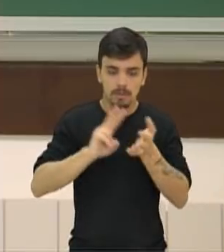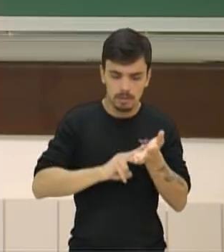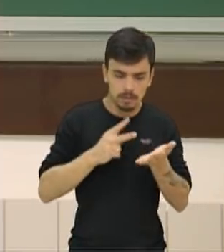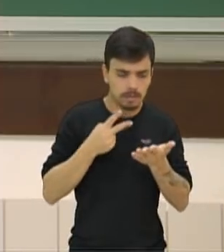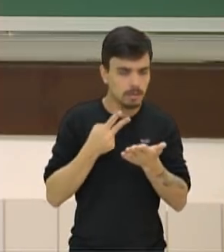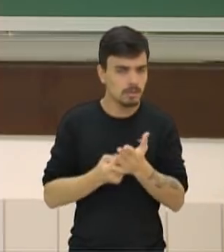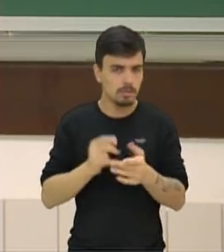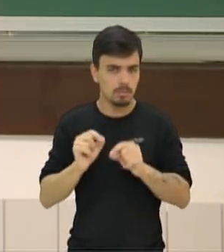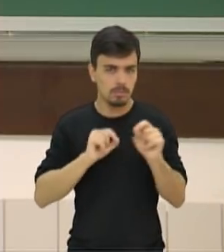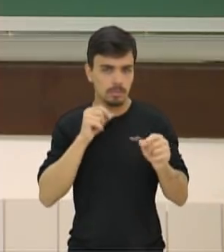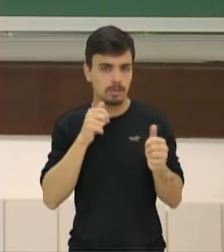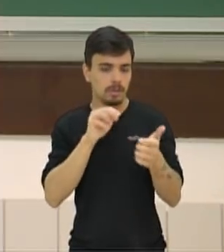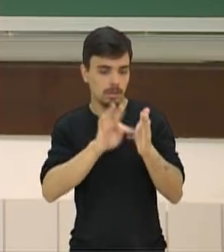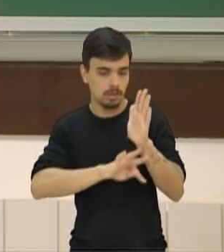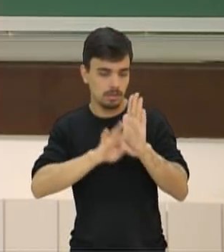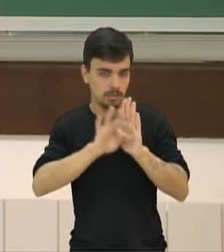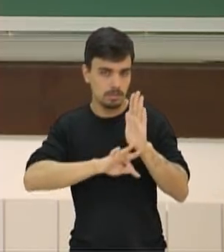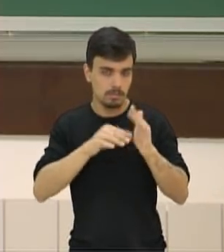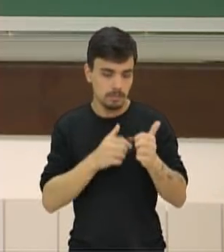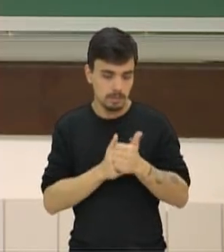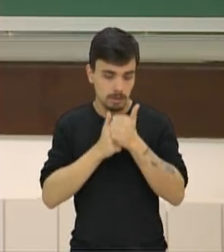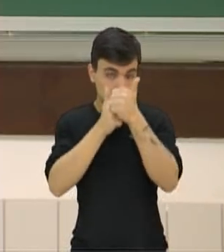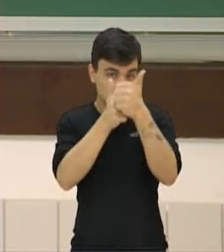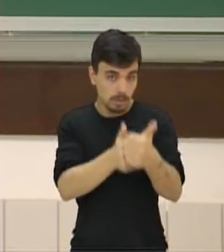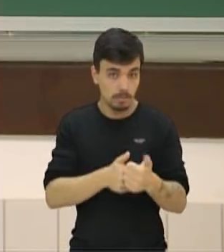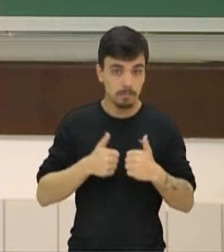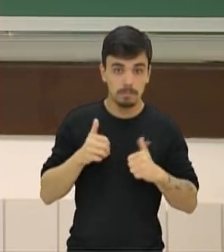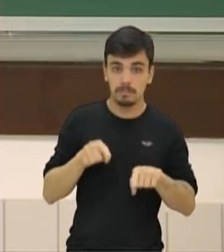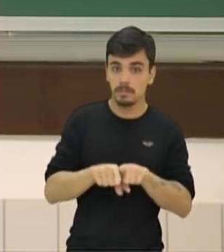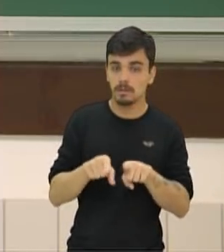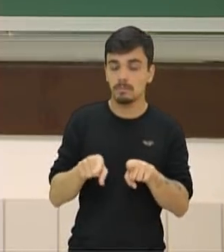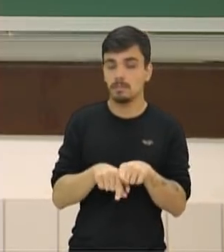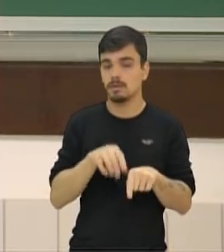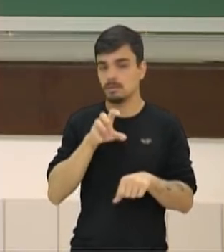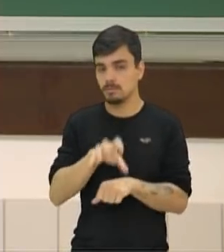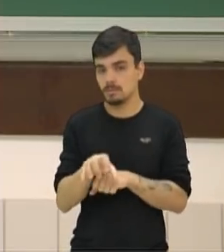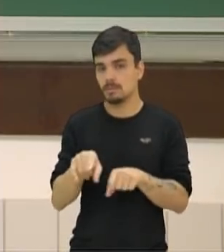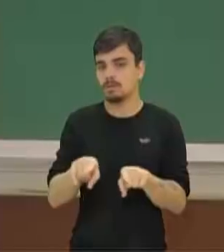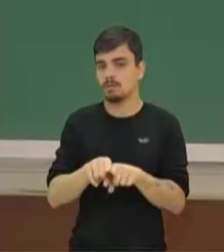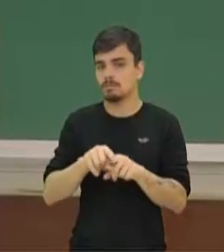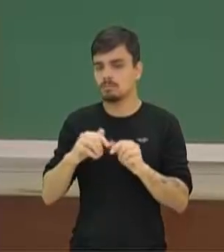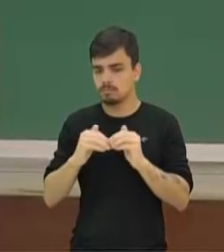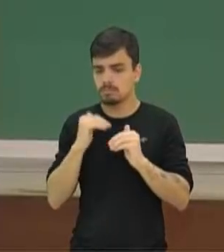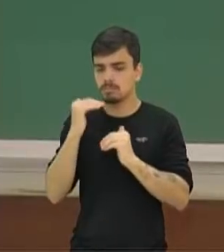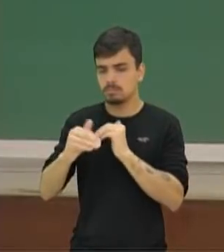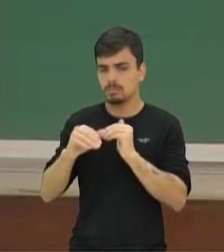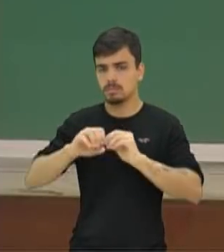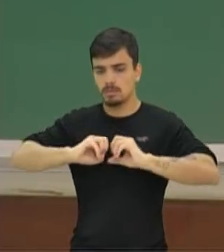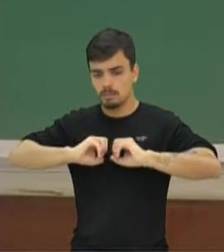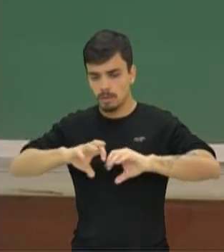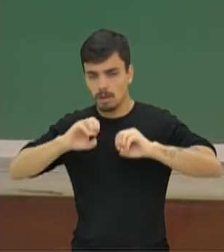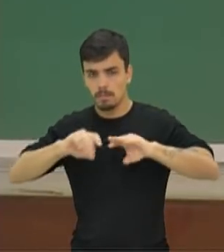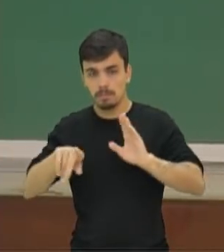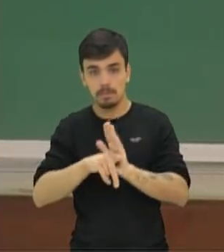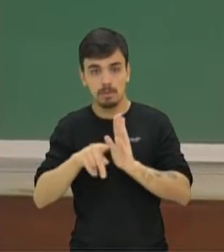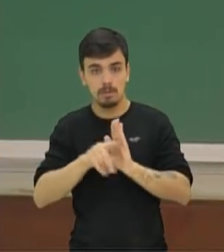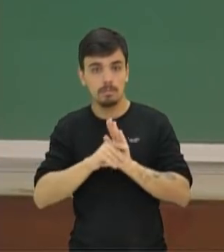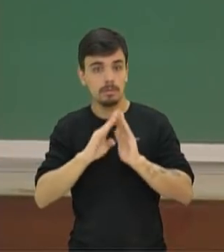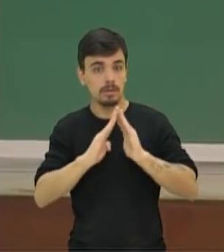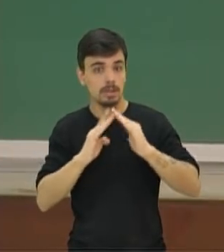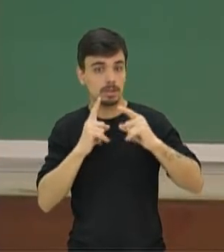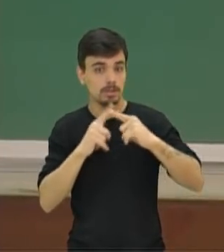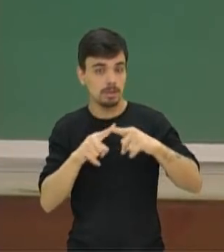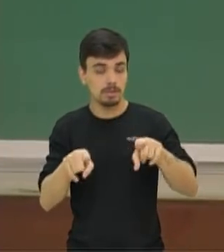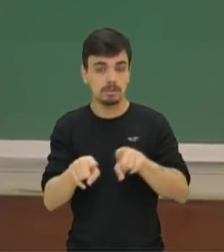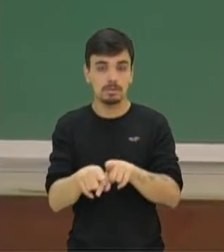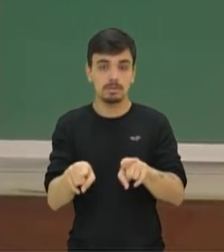para aproximar-se mais dos povos indígenas e, assim, passar os preceitos, né, os dogmas da igreja,